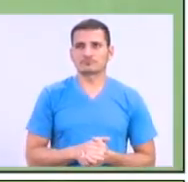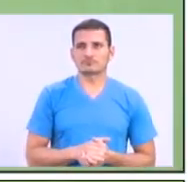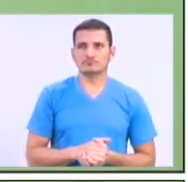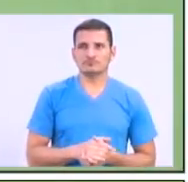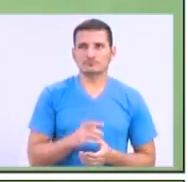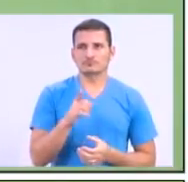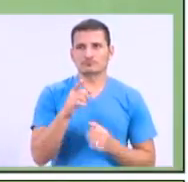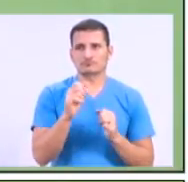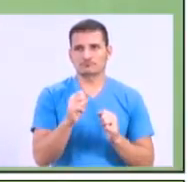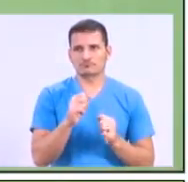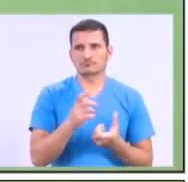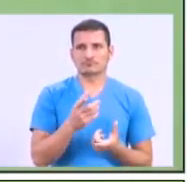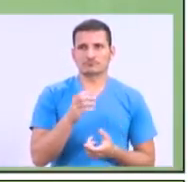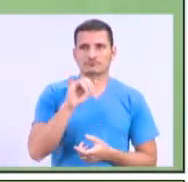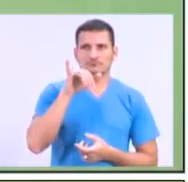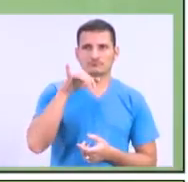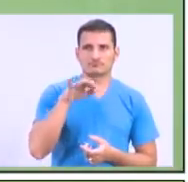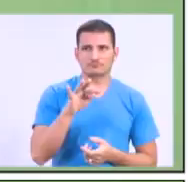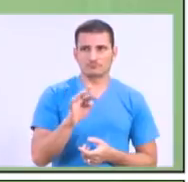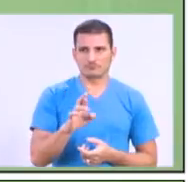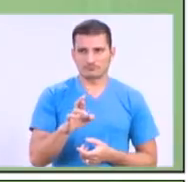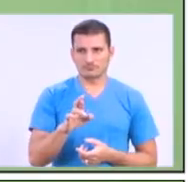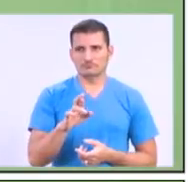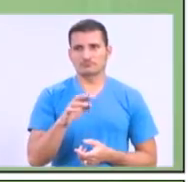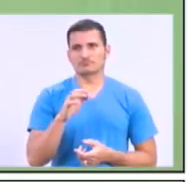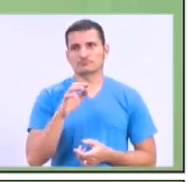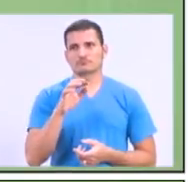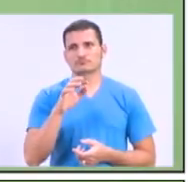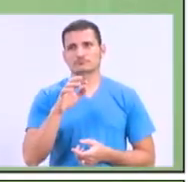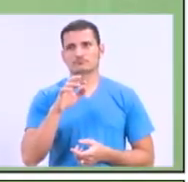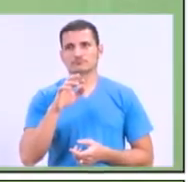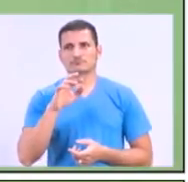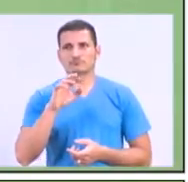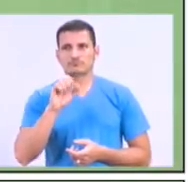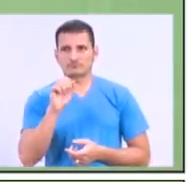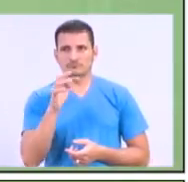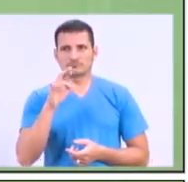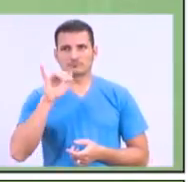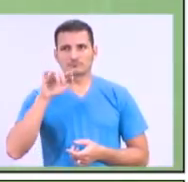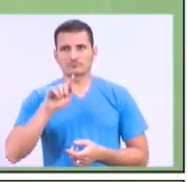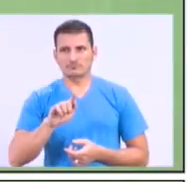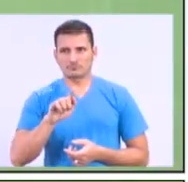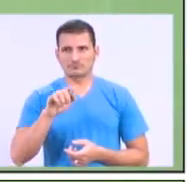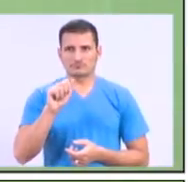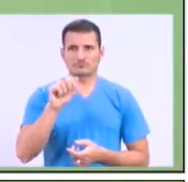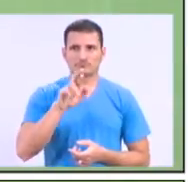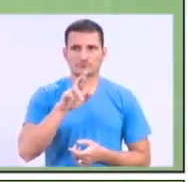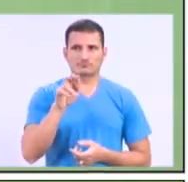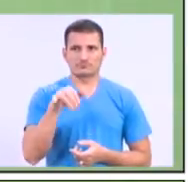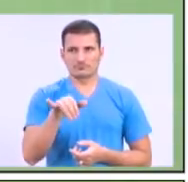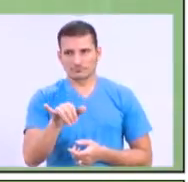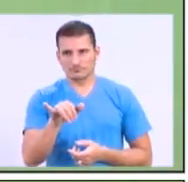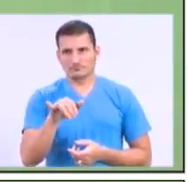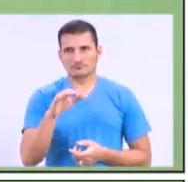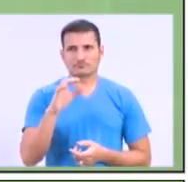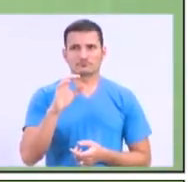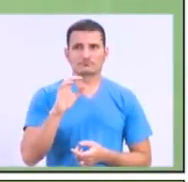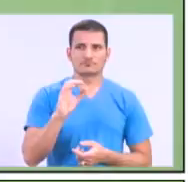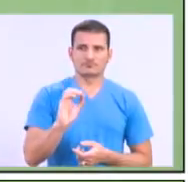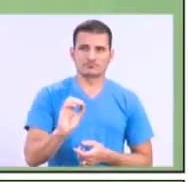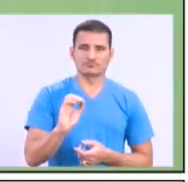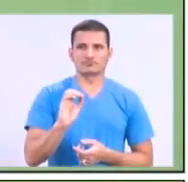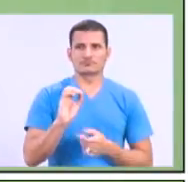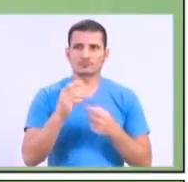trabalhar com inteiros, reais, strings, arrays e